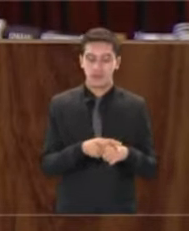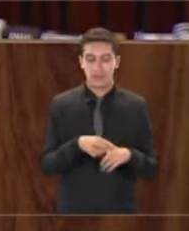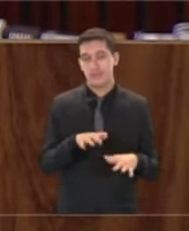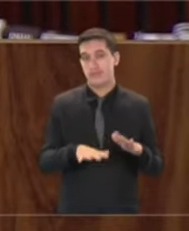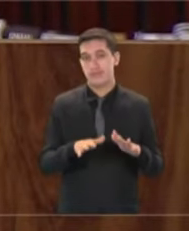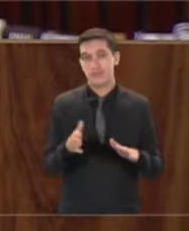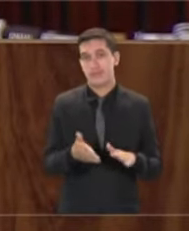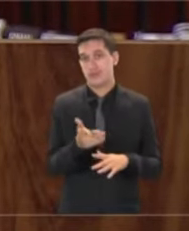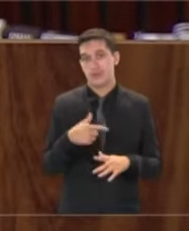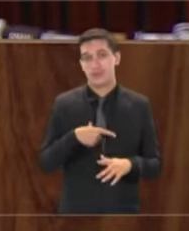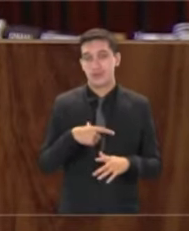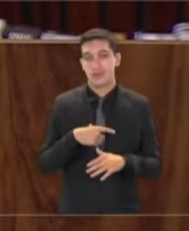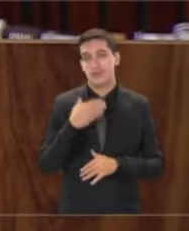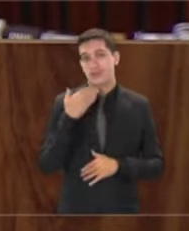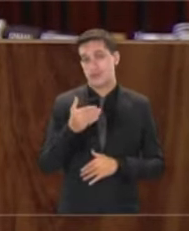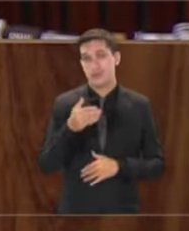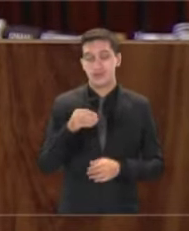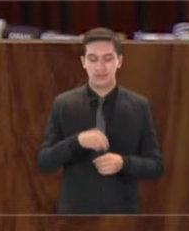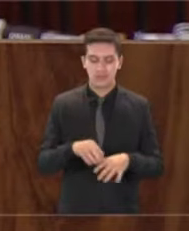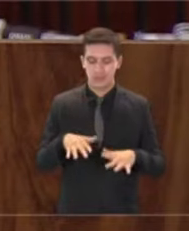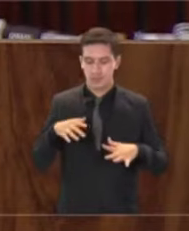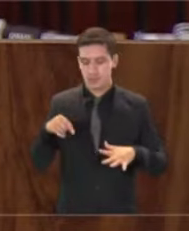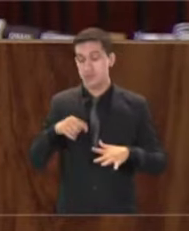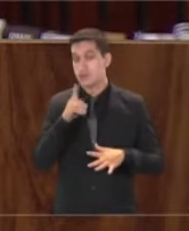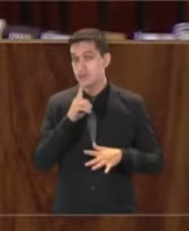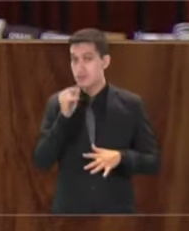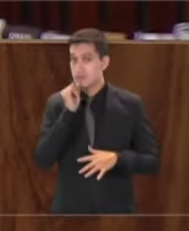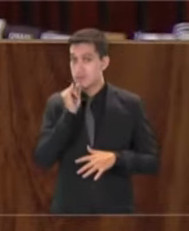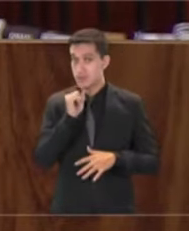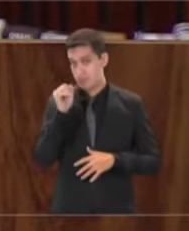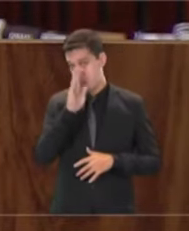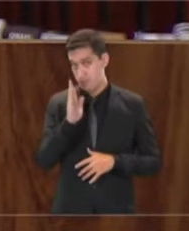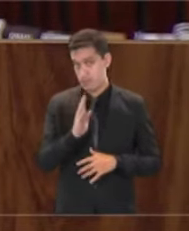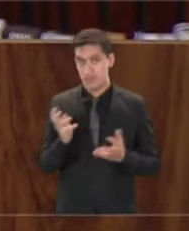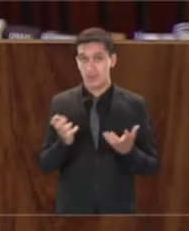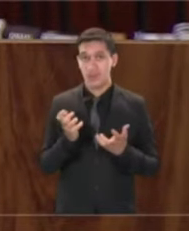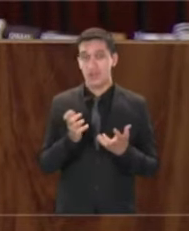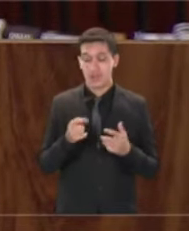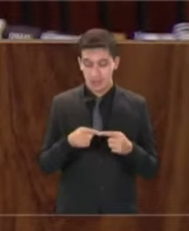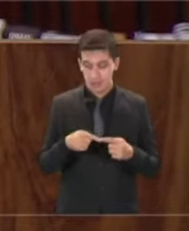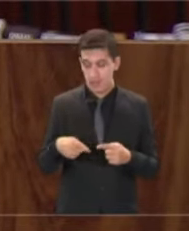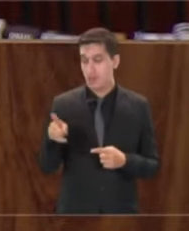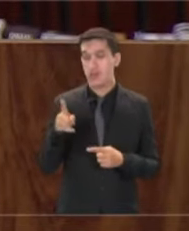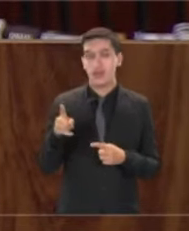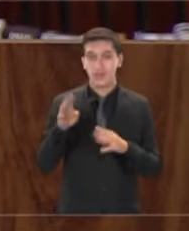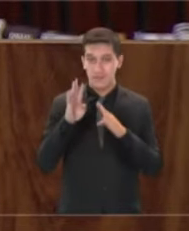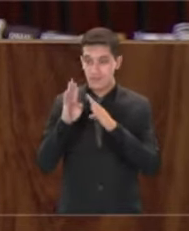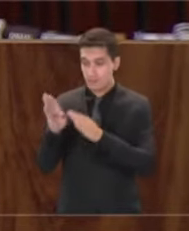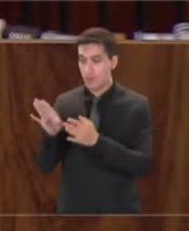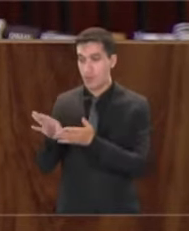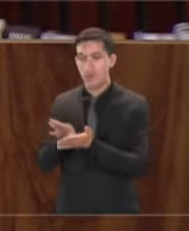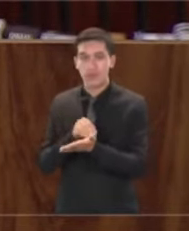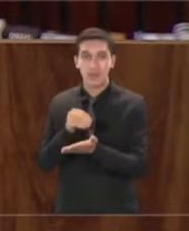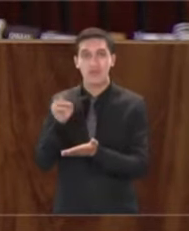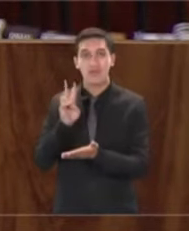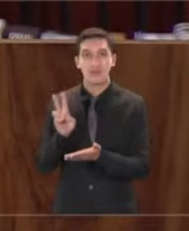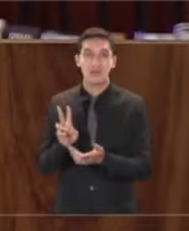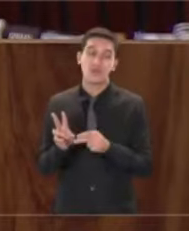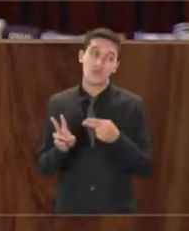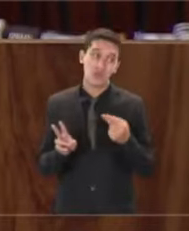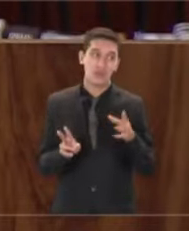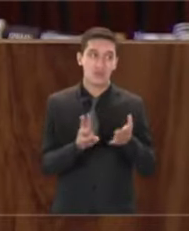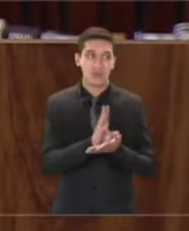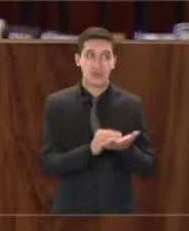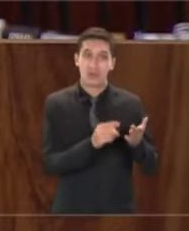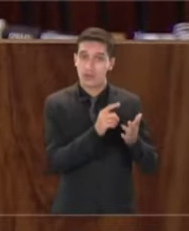em pleito nesse domingo. Um exemplo, o Brasil quer ir na direção da Venezuela ou dos Estados Unidos?